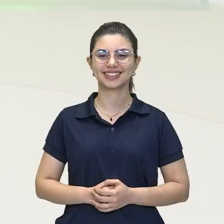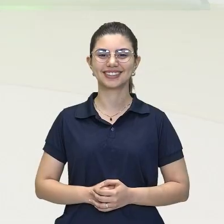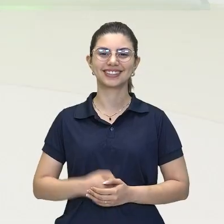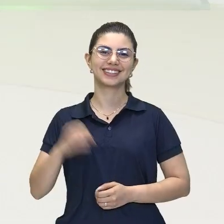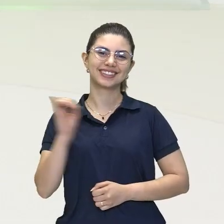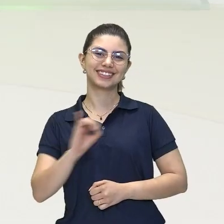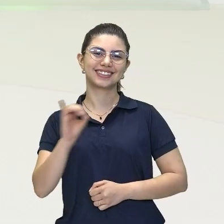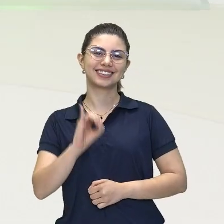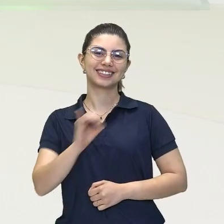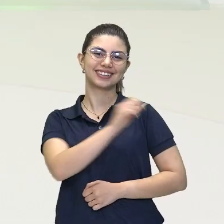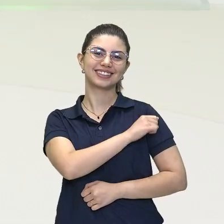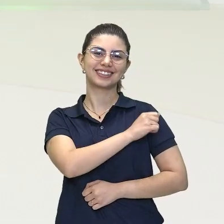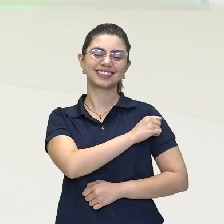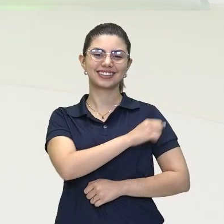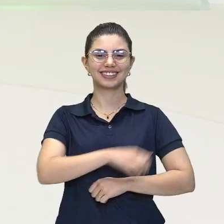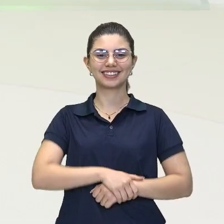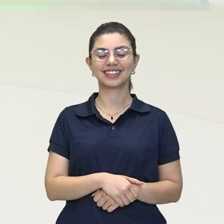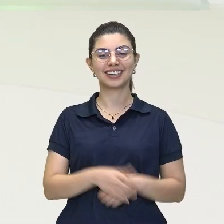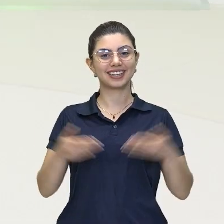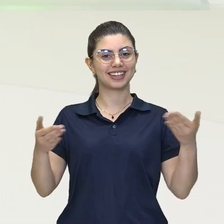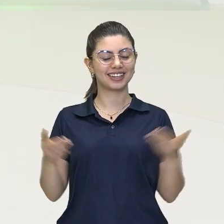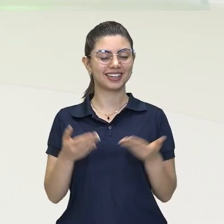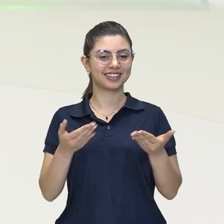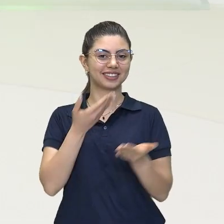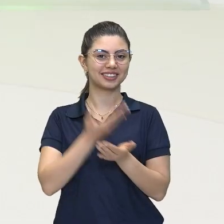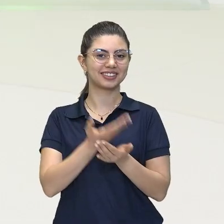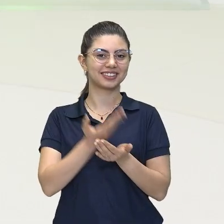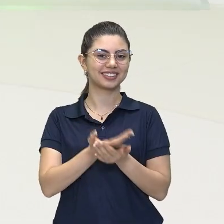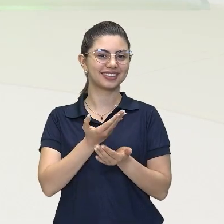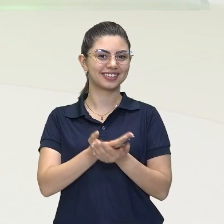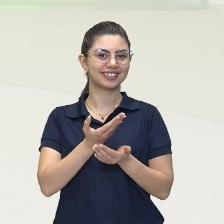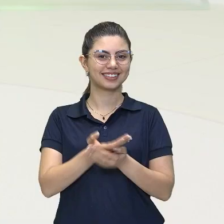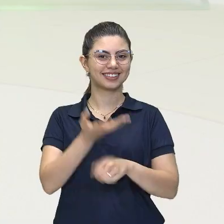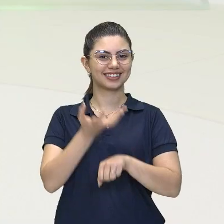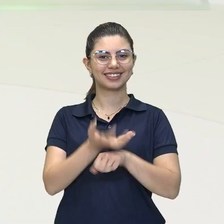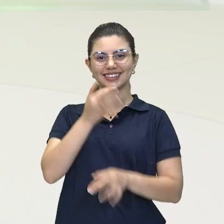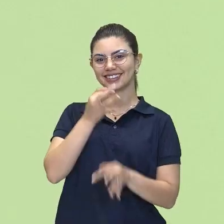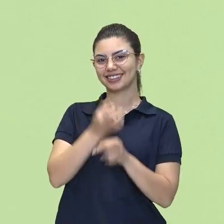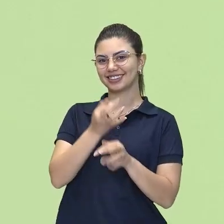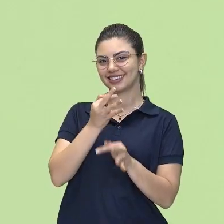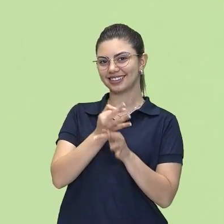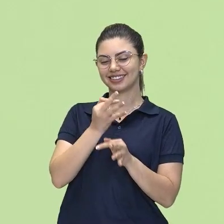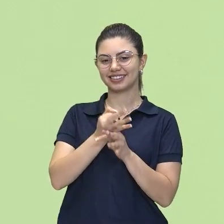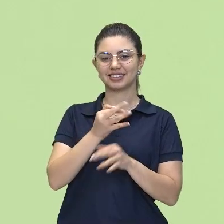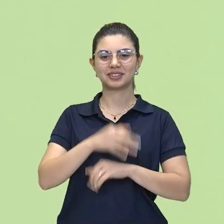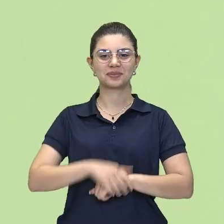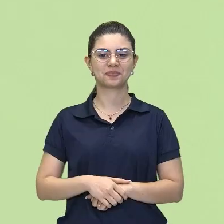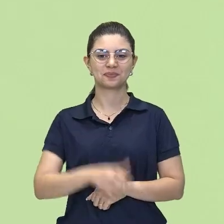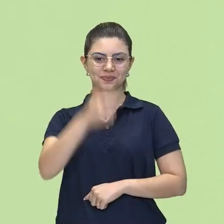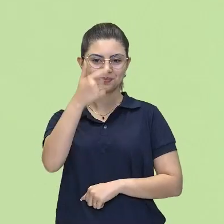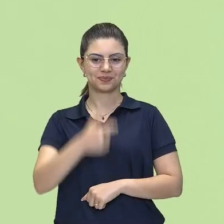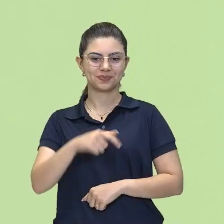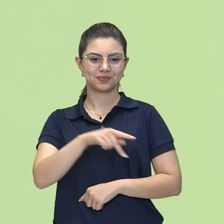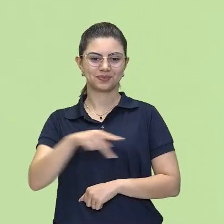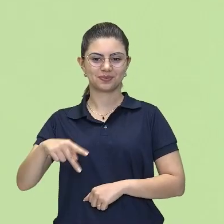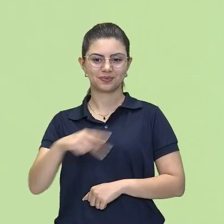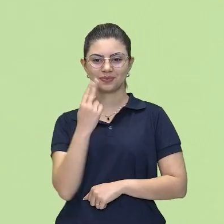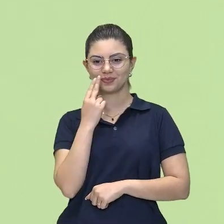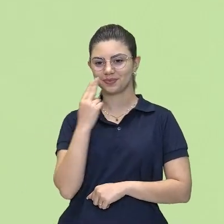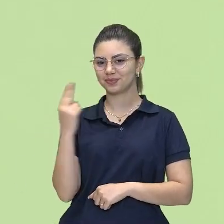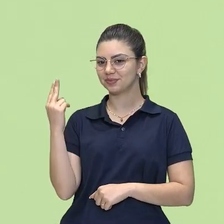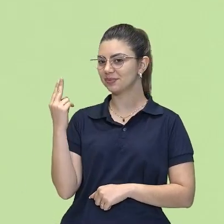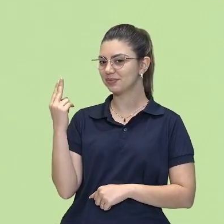Olá, estudantes! Estamos de volta aqui para mais uma aula de Física. Eu sou o professor Nelson